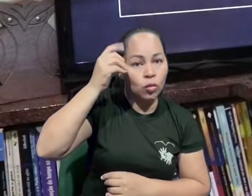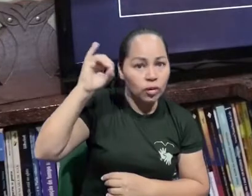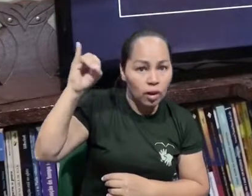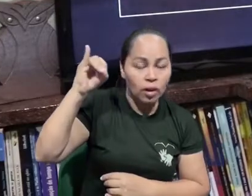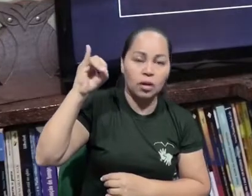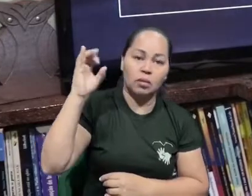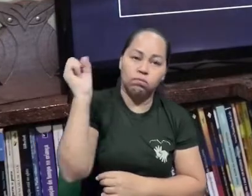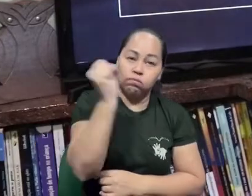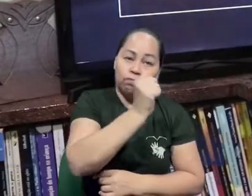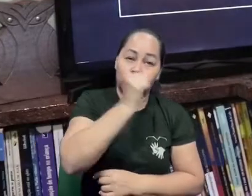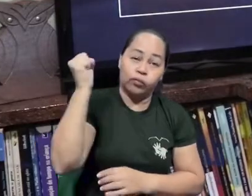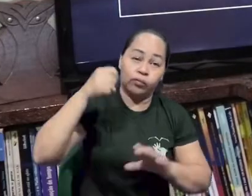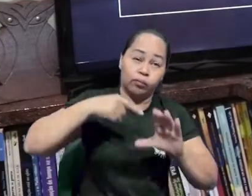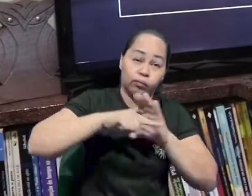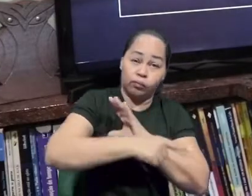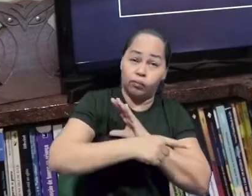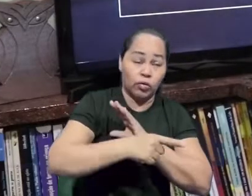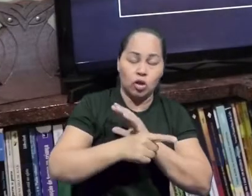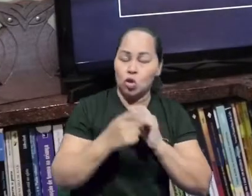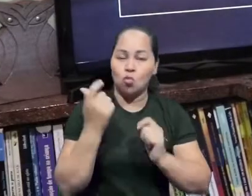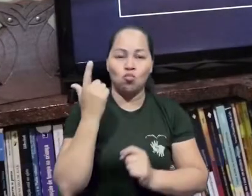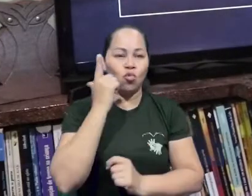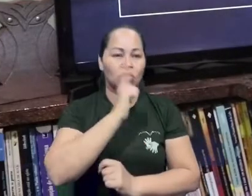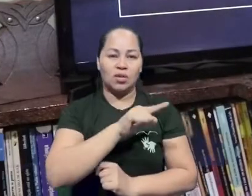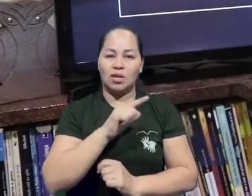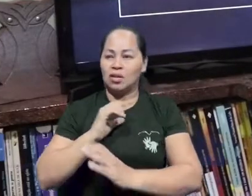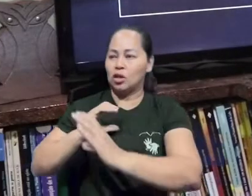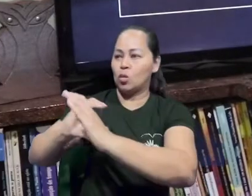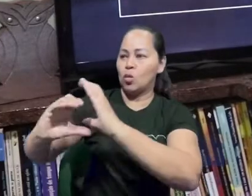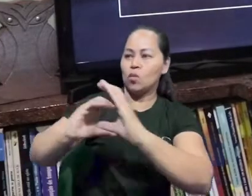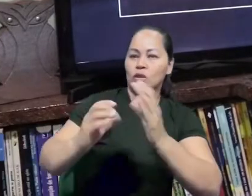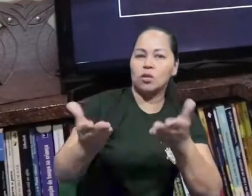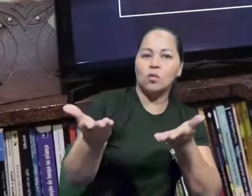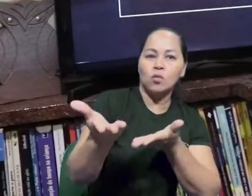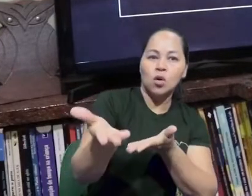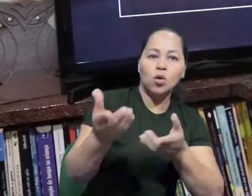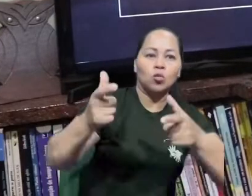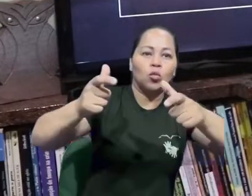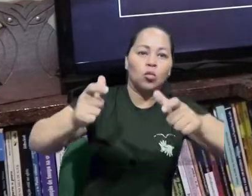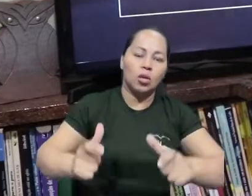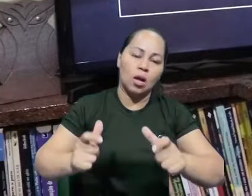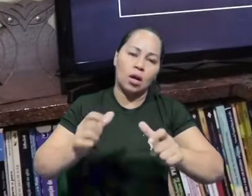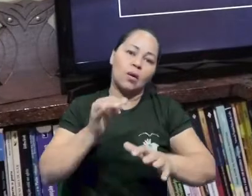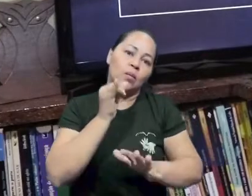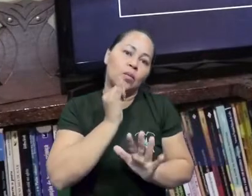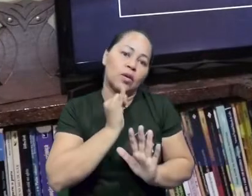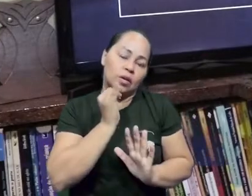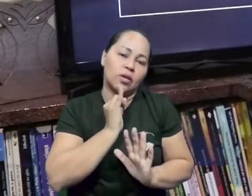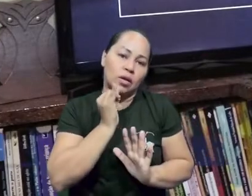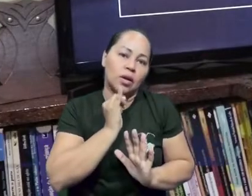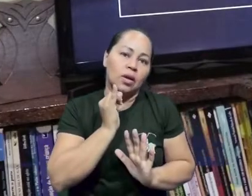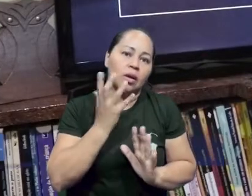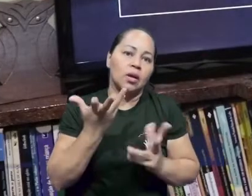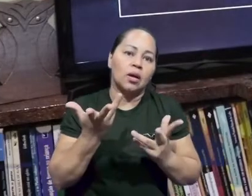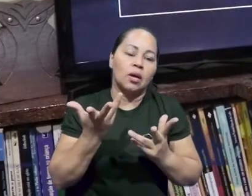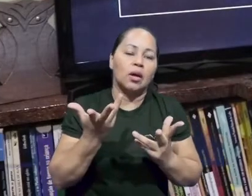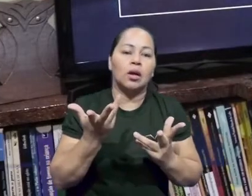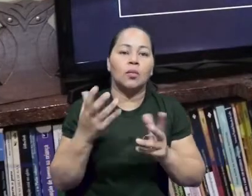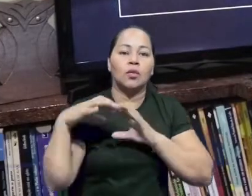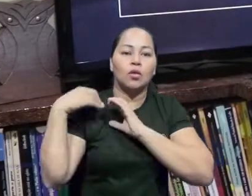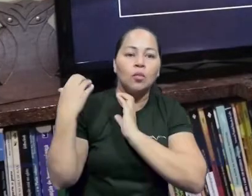é possível medir seu desempenho diante dos seus comprometimentos cognitivos. Então, se a criança, esse desempenho